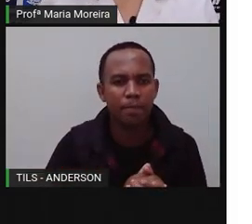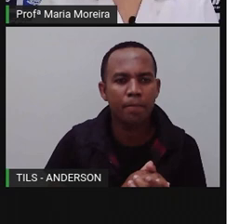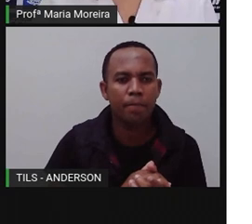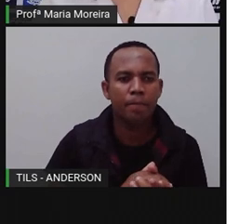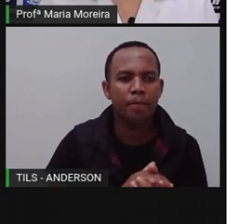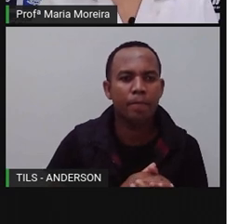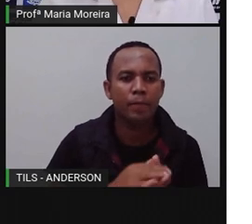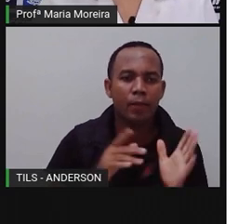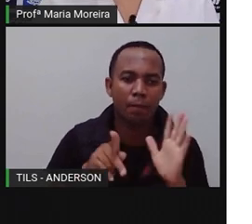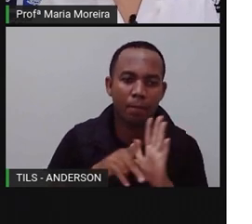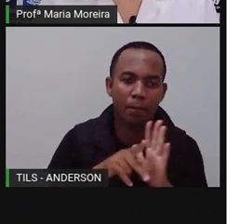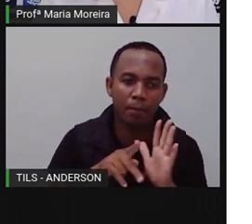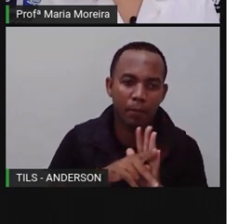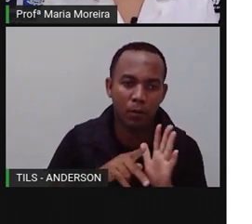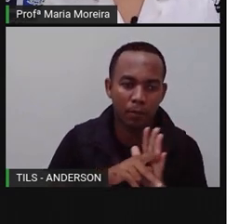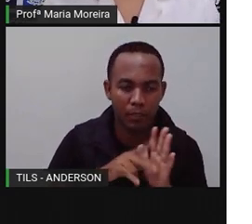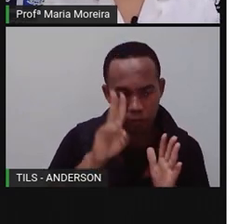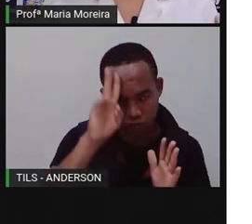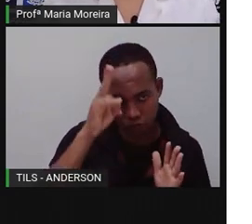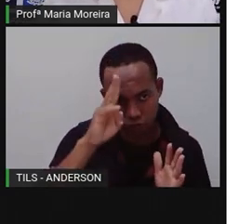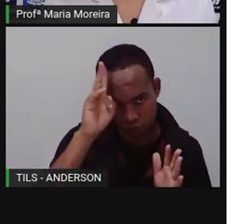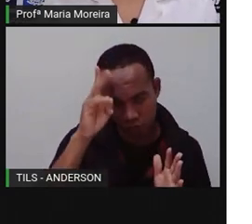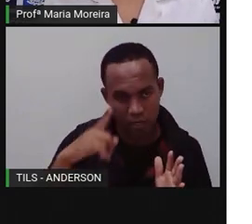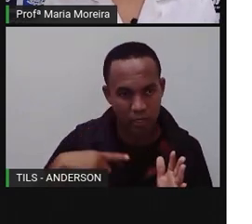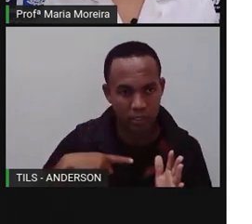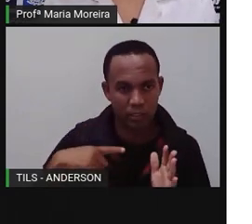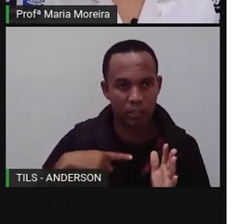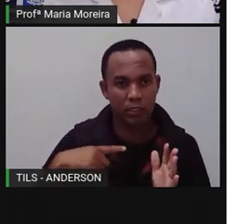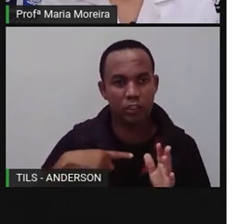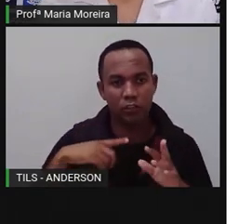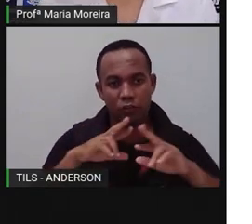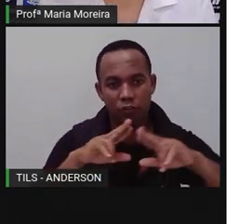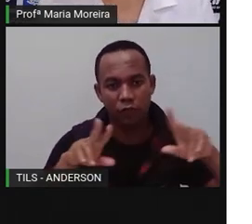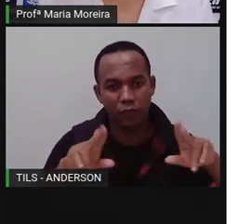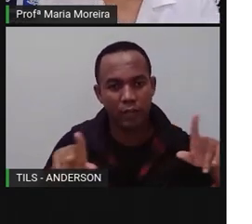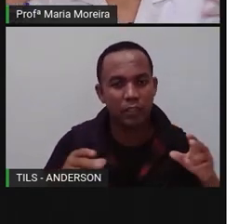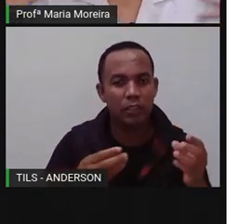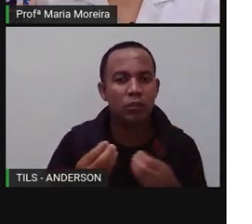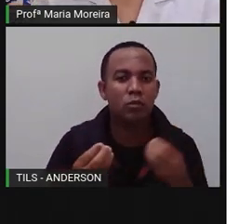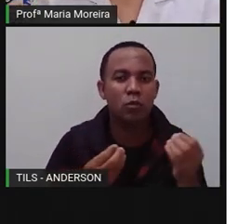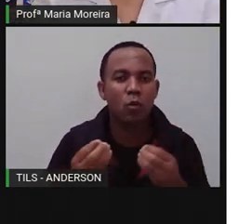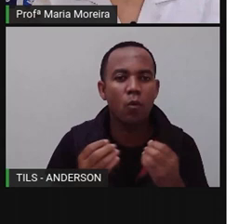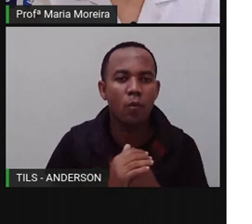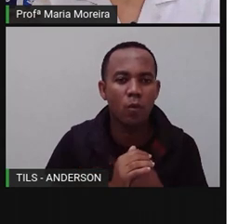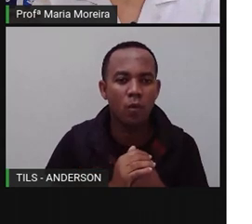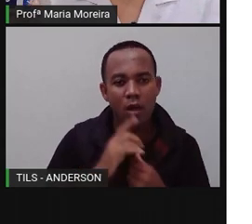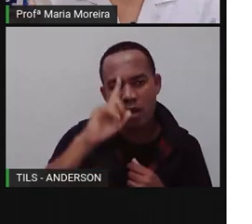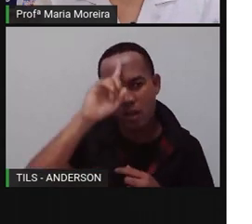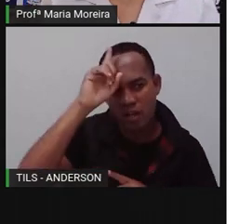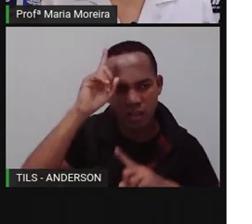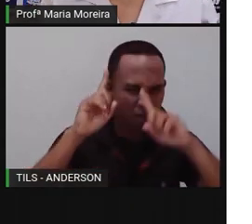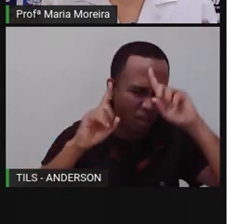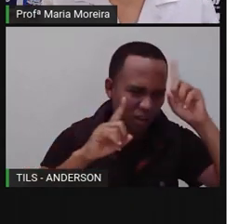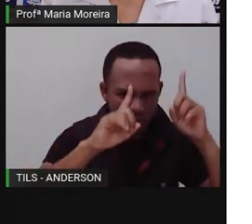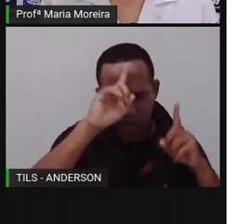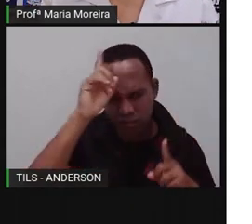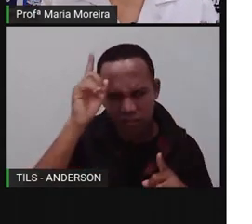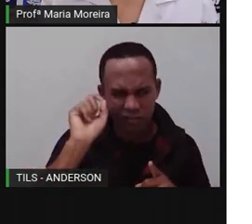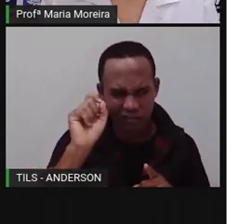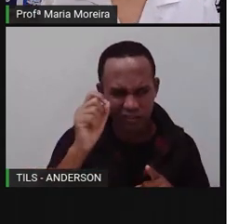possui várias lendas, né? E aí, mas afinal de contas, o que é lenda? Você já parou para pensar, Anderson, o que é que será